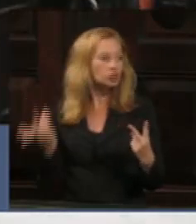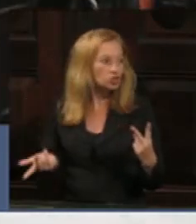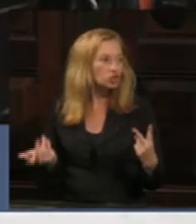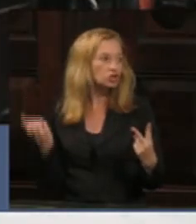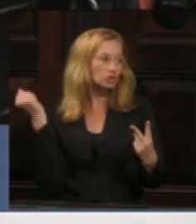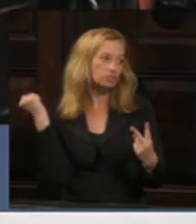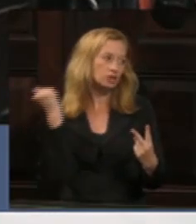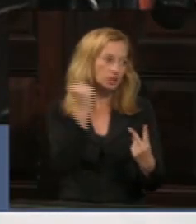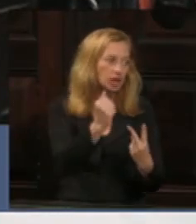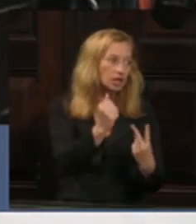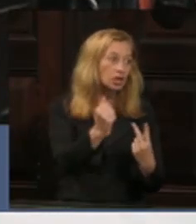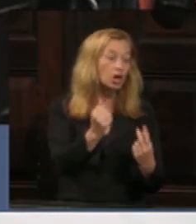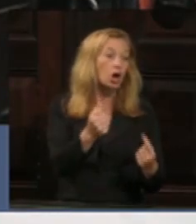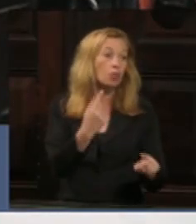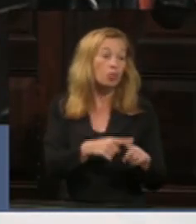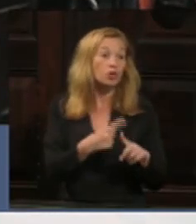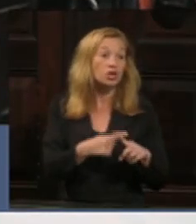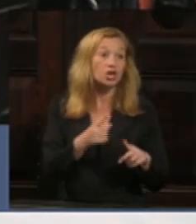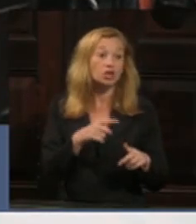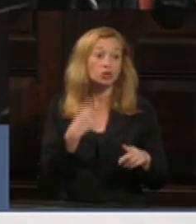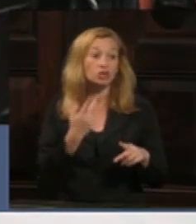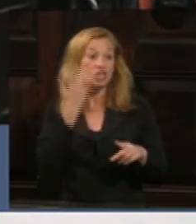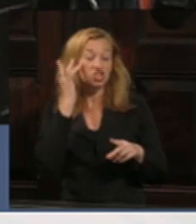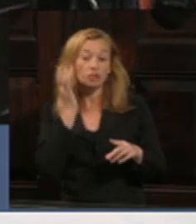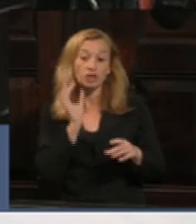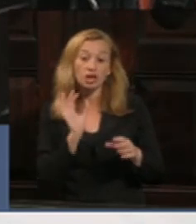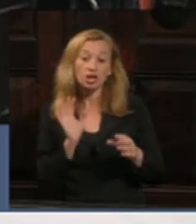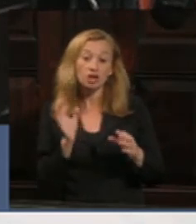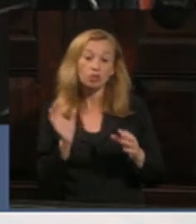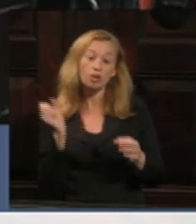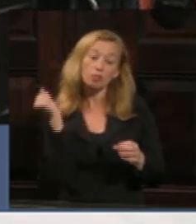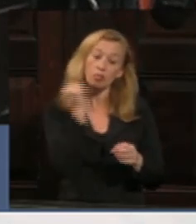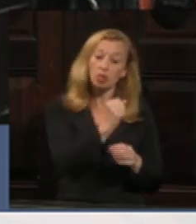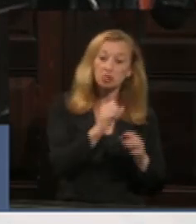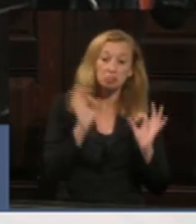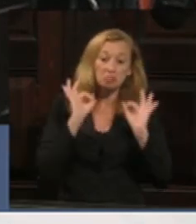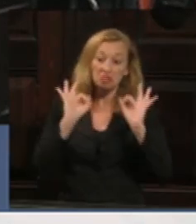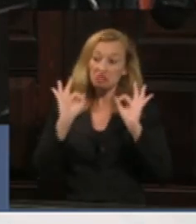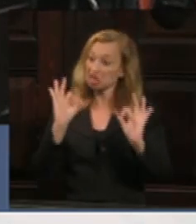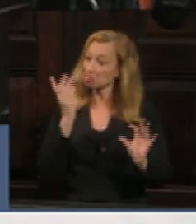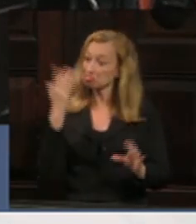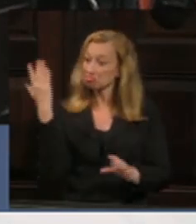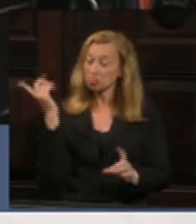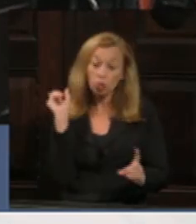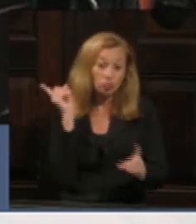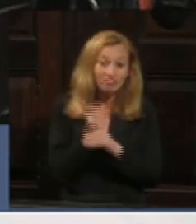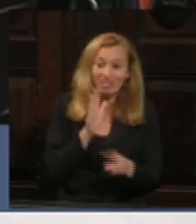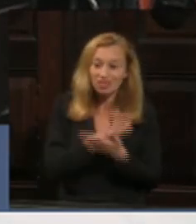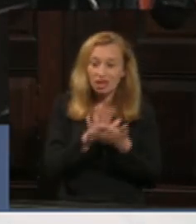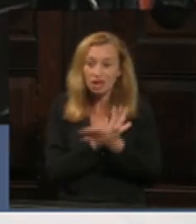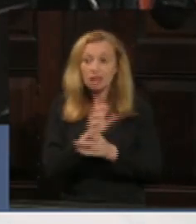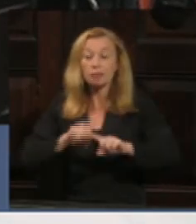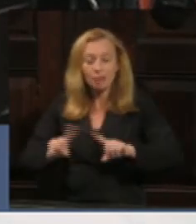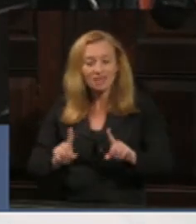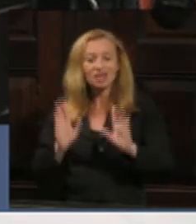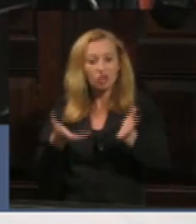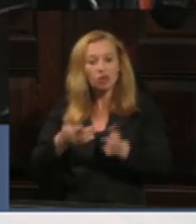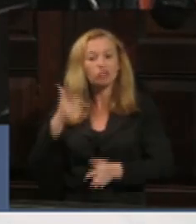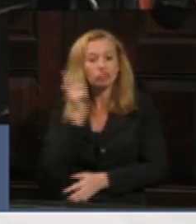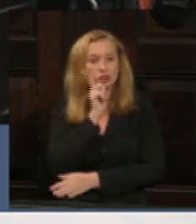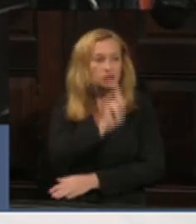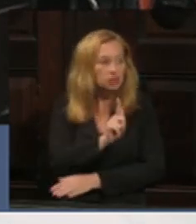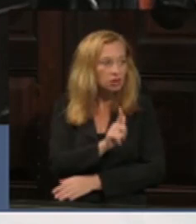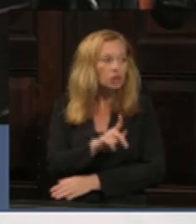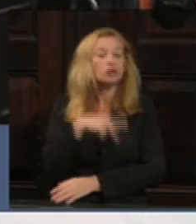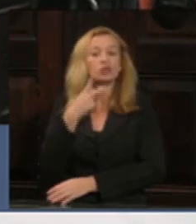um crime perfeito. O que eu estou dizendo aqui, que a polícia e o MP tiveram inclusive